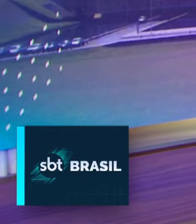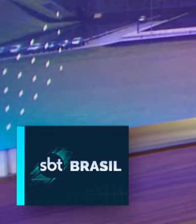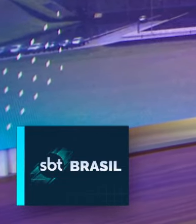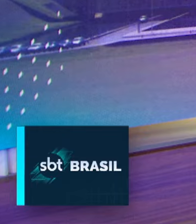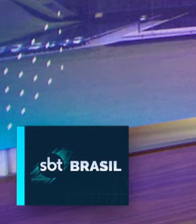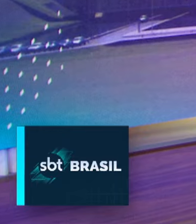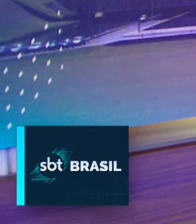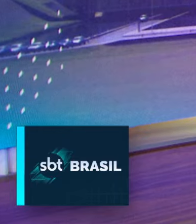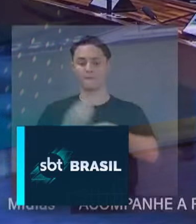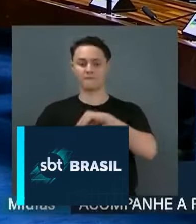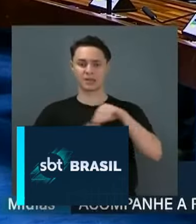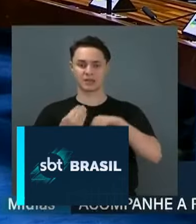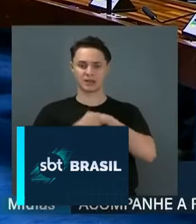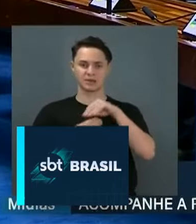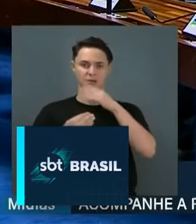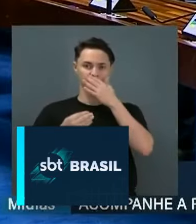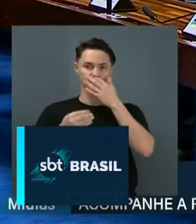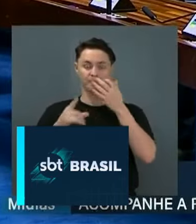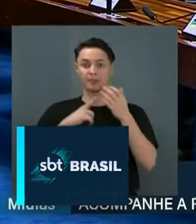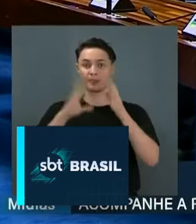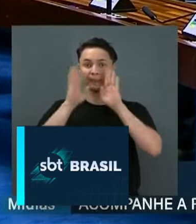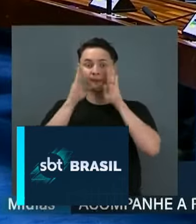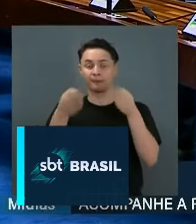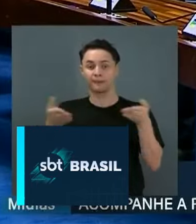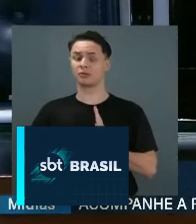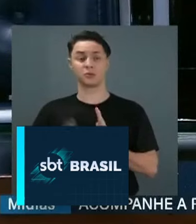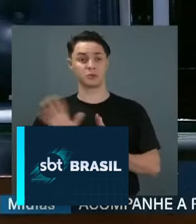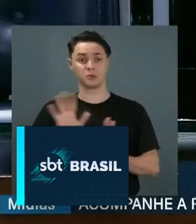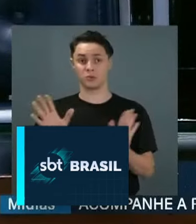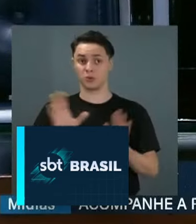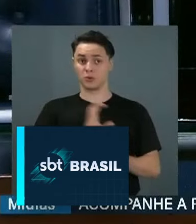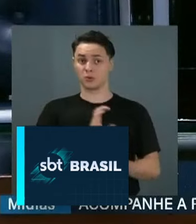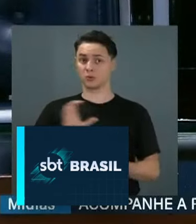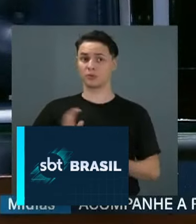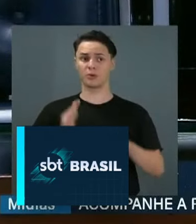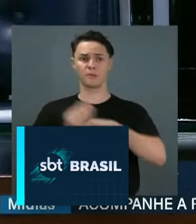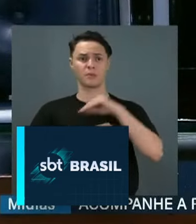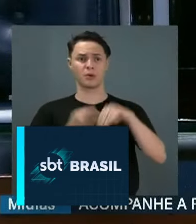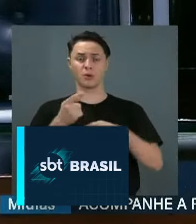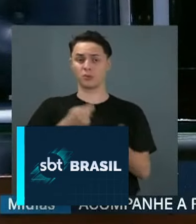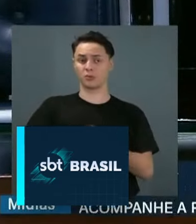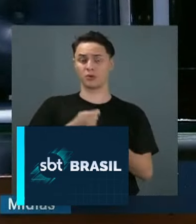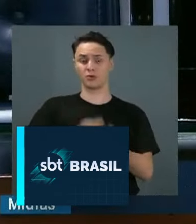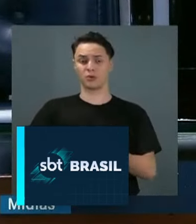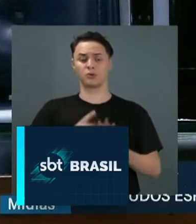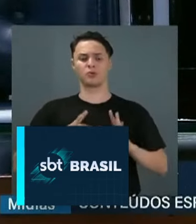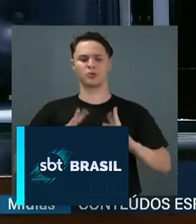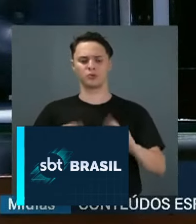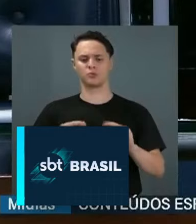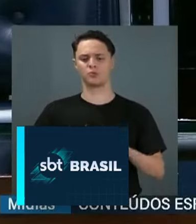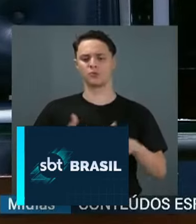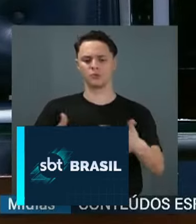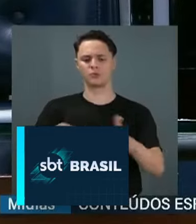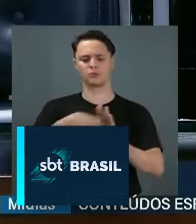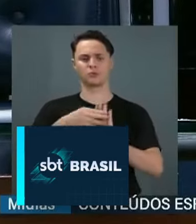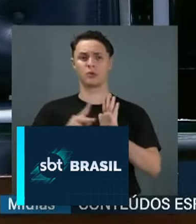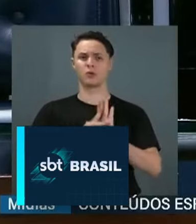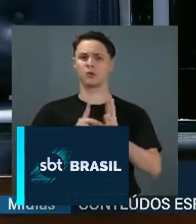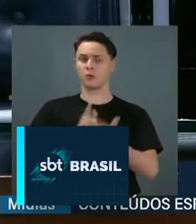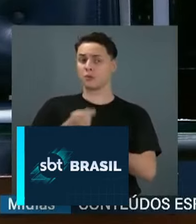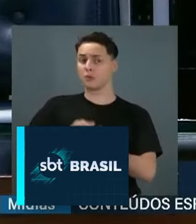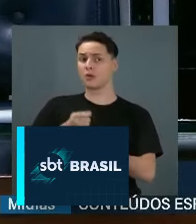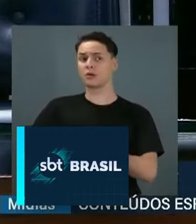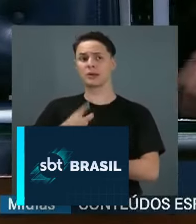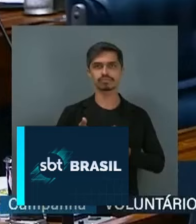mudanças propostas. Depois de muita pressão, o presidente do Congresso anunciou a devolução da medida provisória enviada